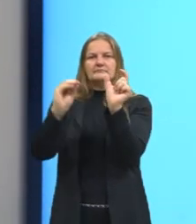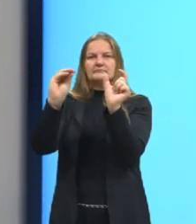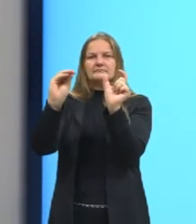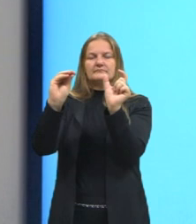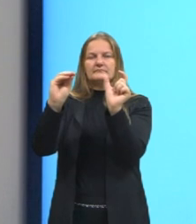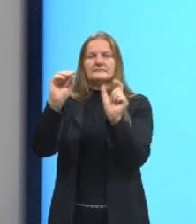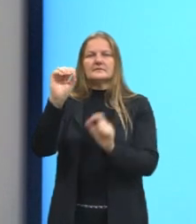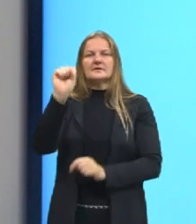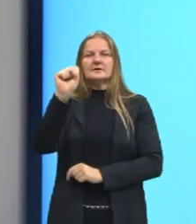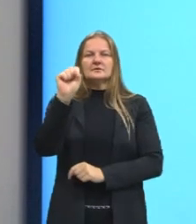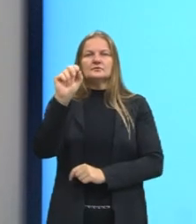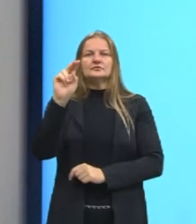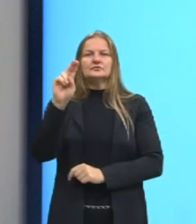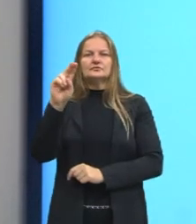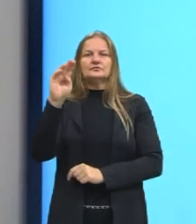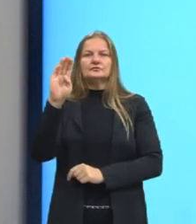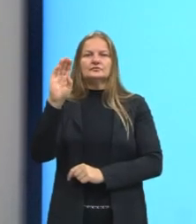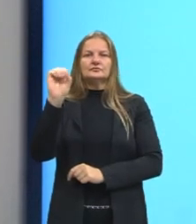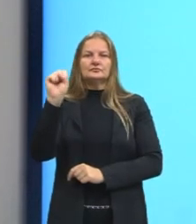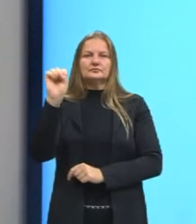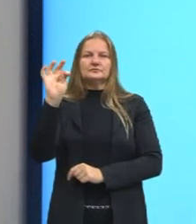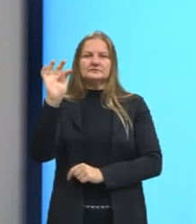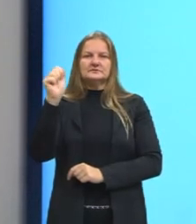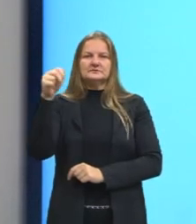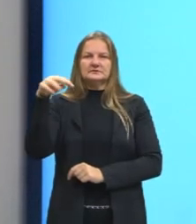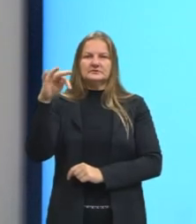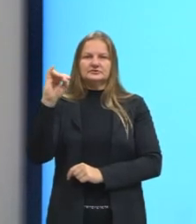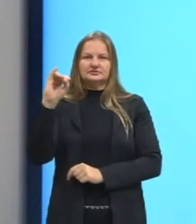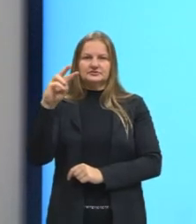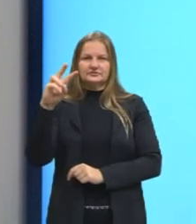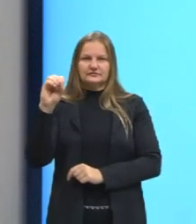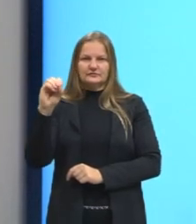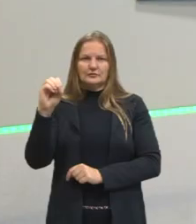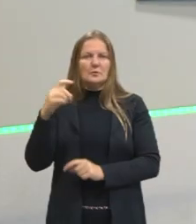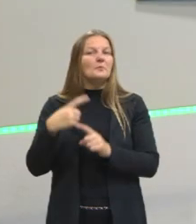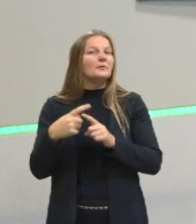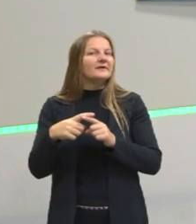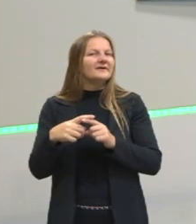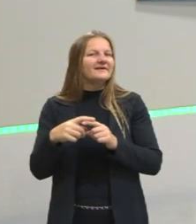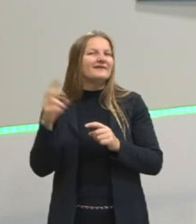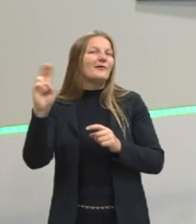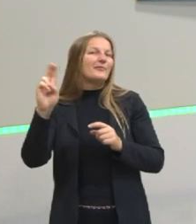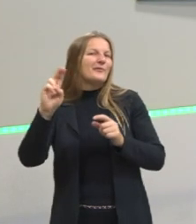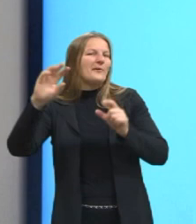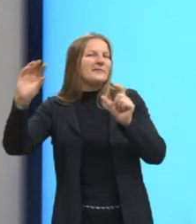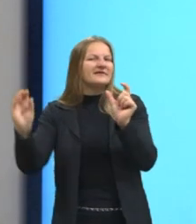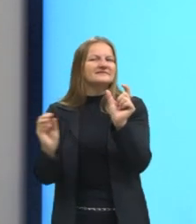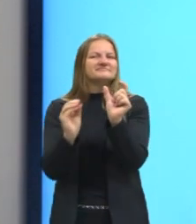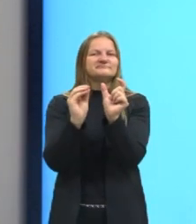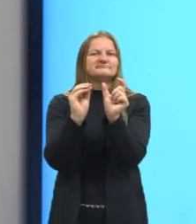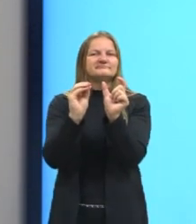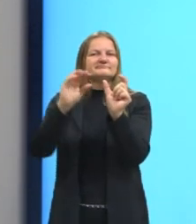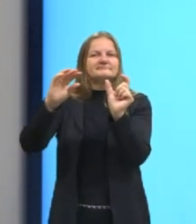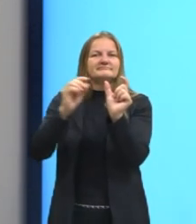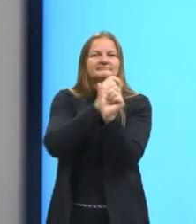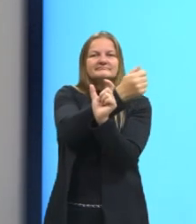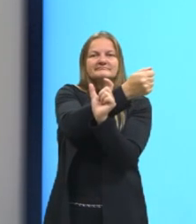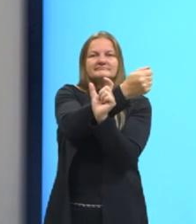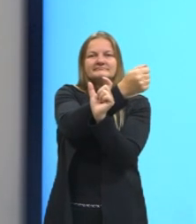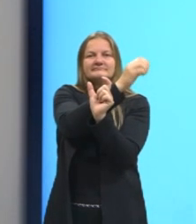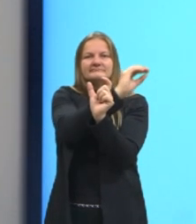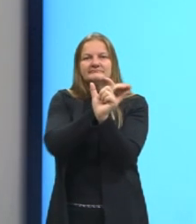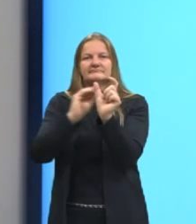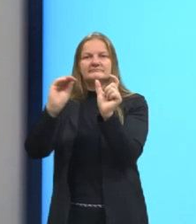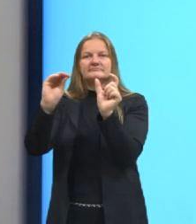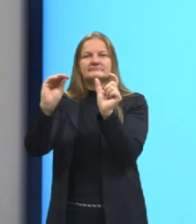nominando nominando algo Então mas já podemos tirar aí é uma ideia Bic los e lá que